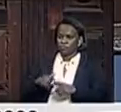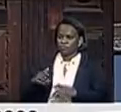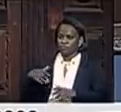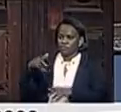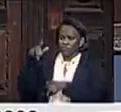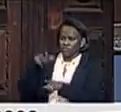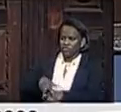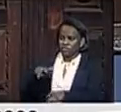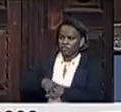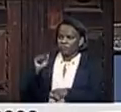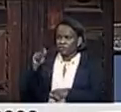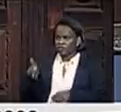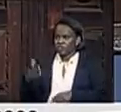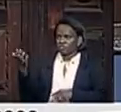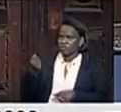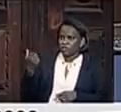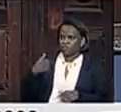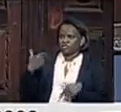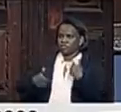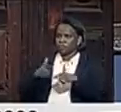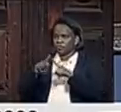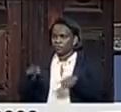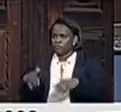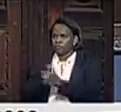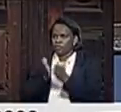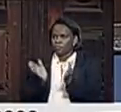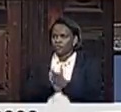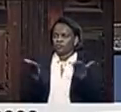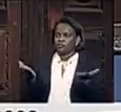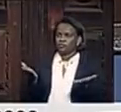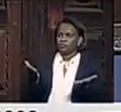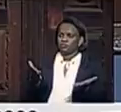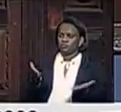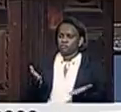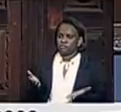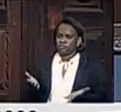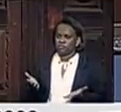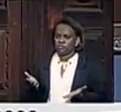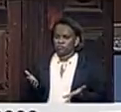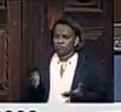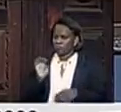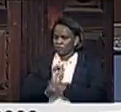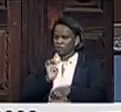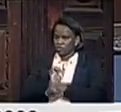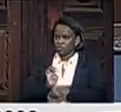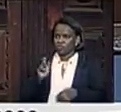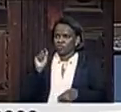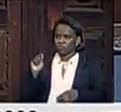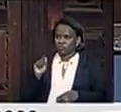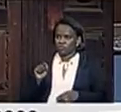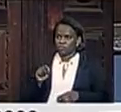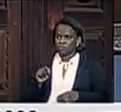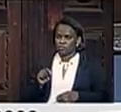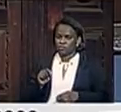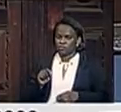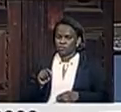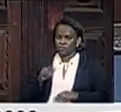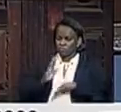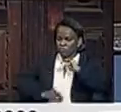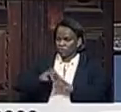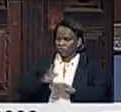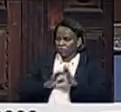dos aposentados, dos pensionistas, dos mais pobres, a fatura do Estado que, por